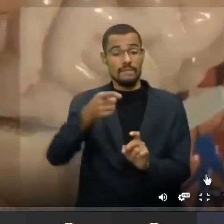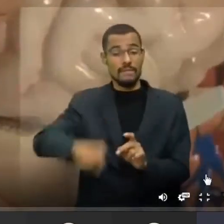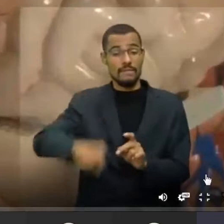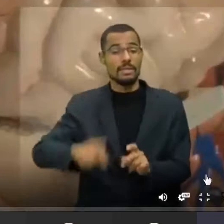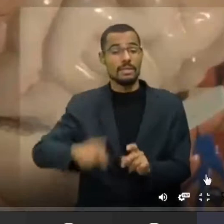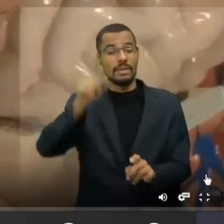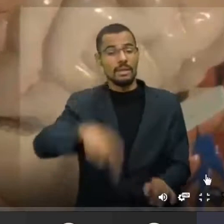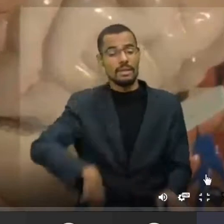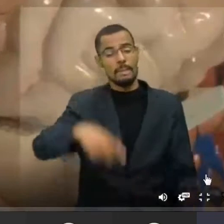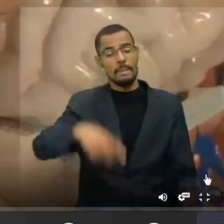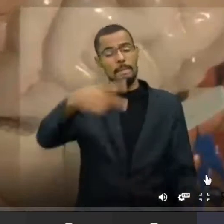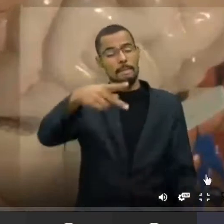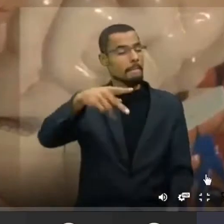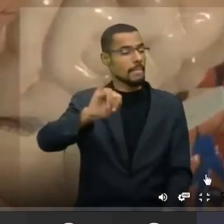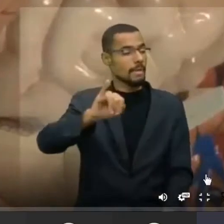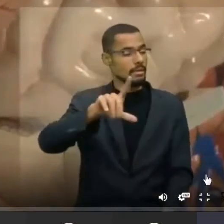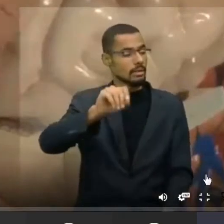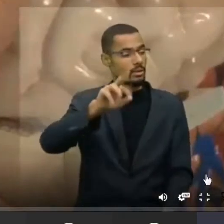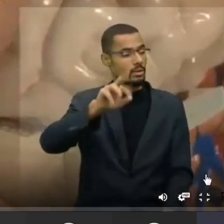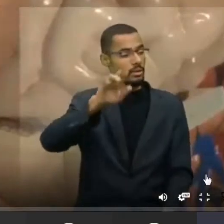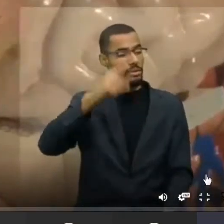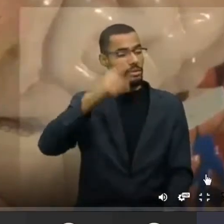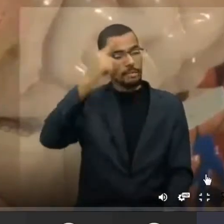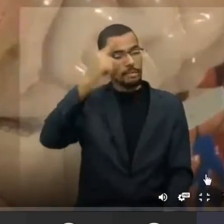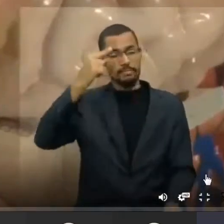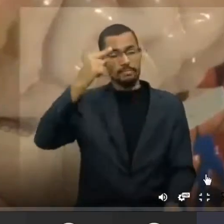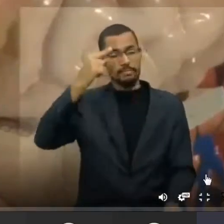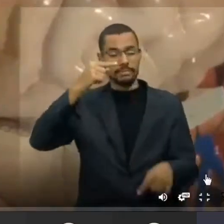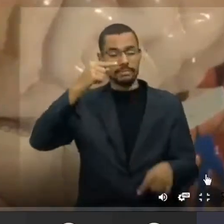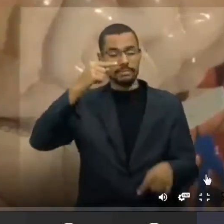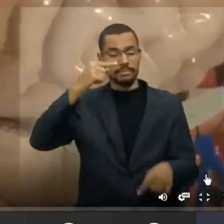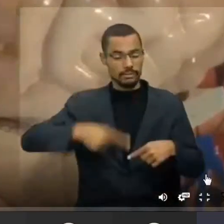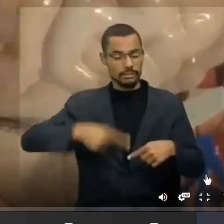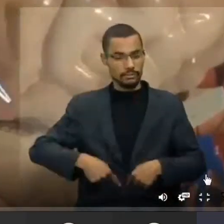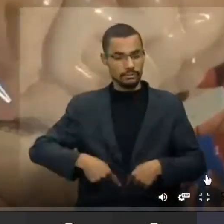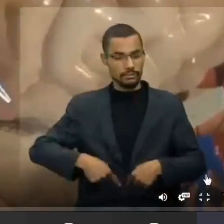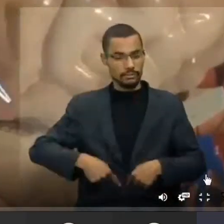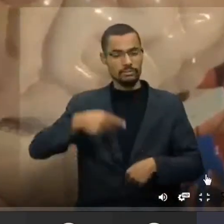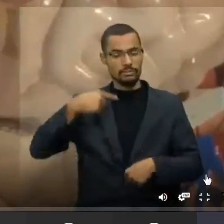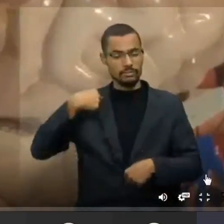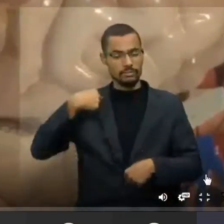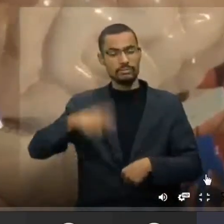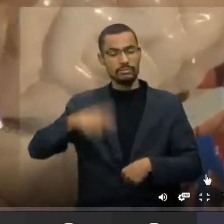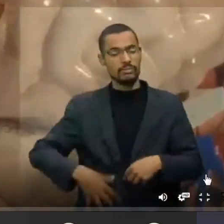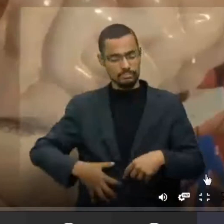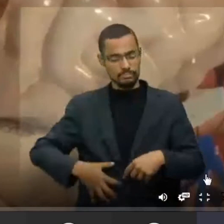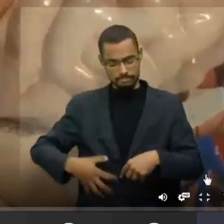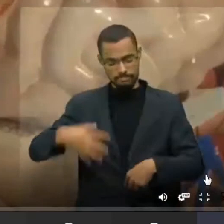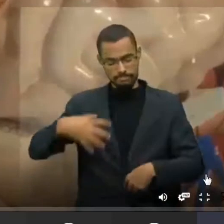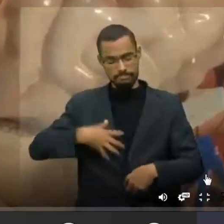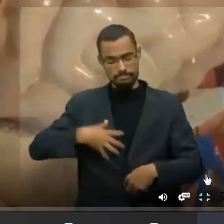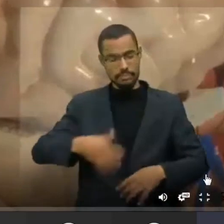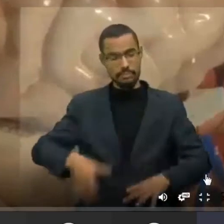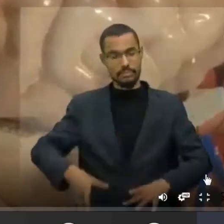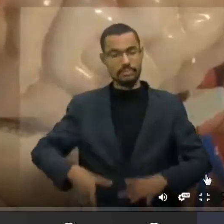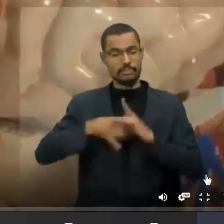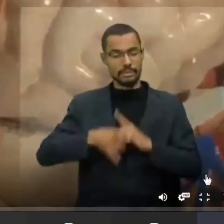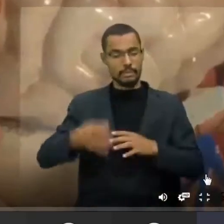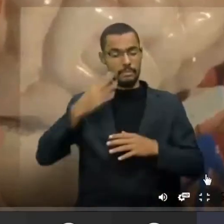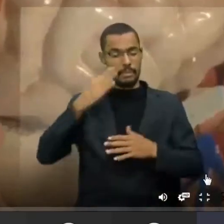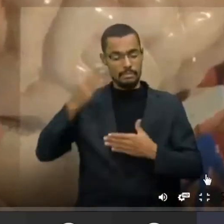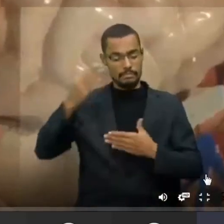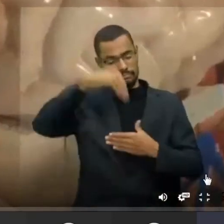que é o esfíncter pilórico, que liga o estômago com o intestino. Então, quando nós observamos o estômago por